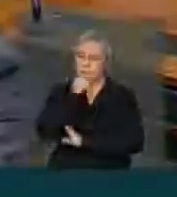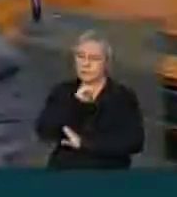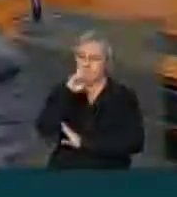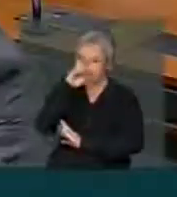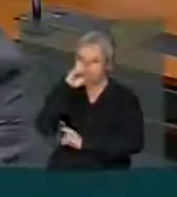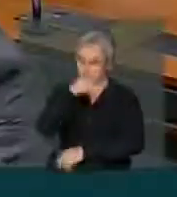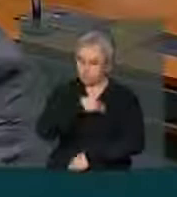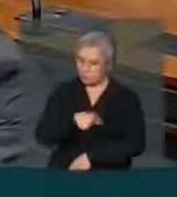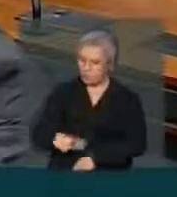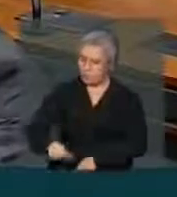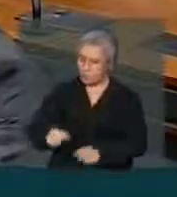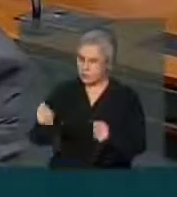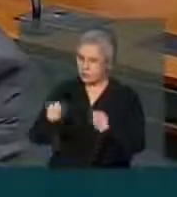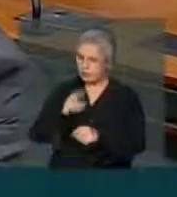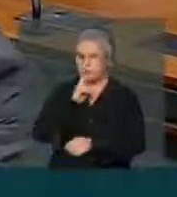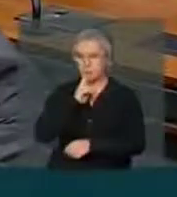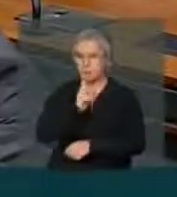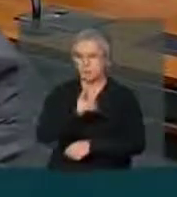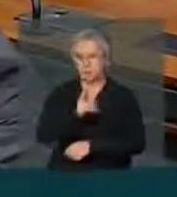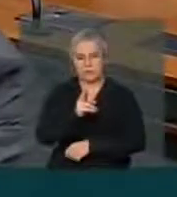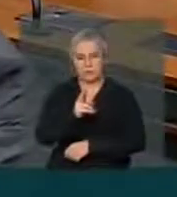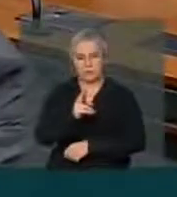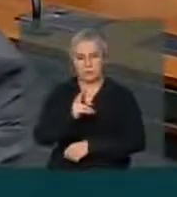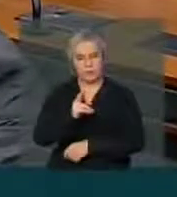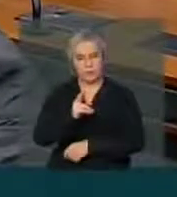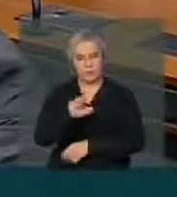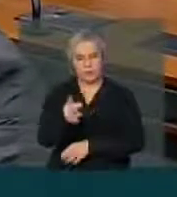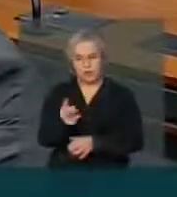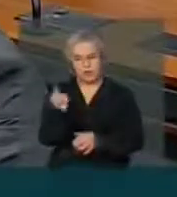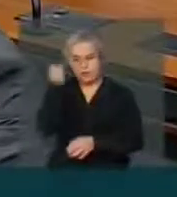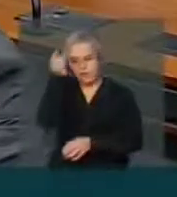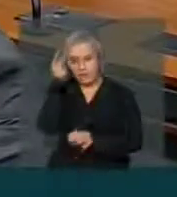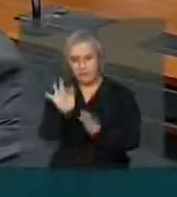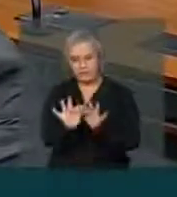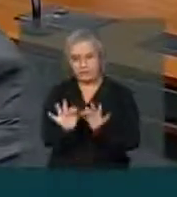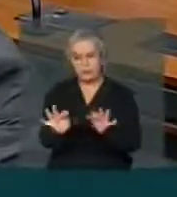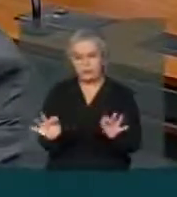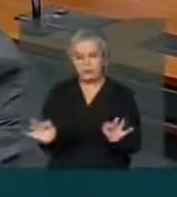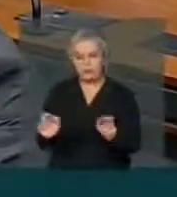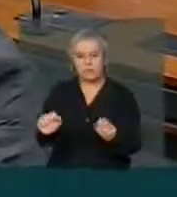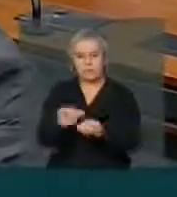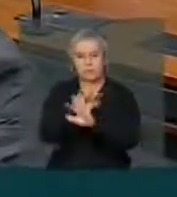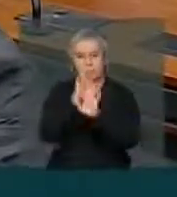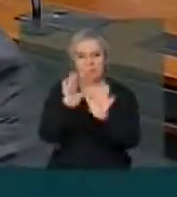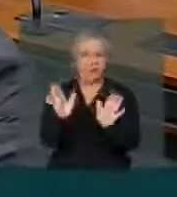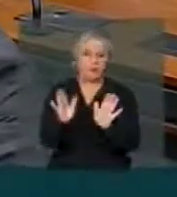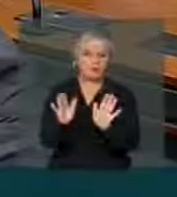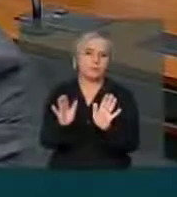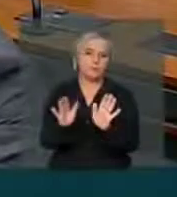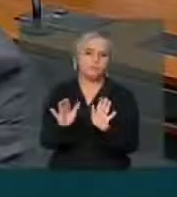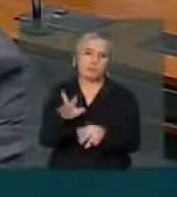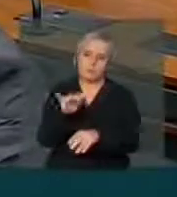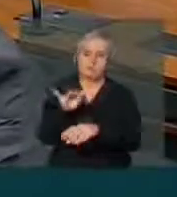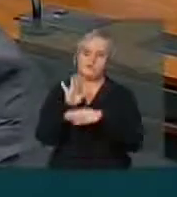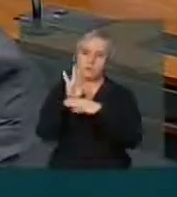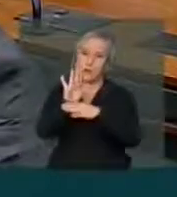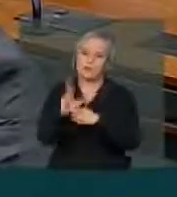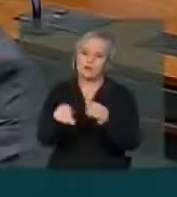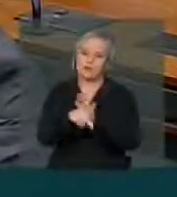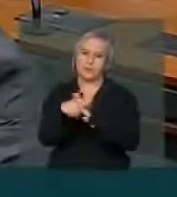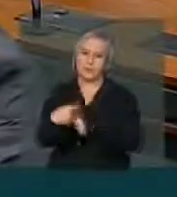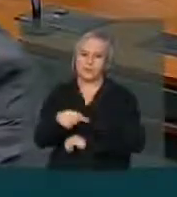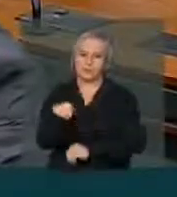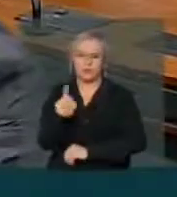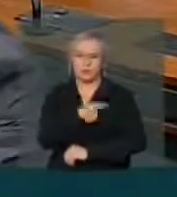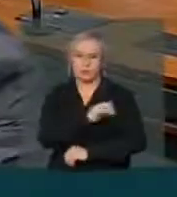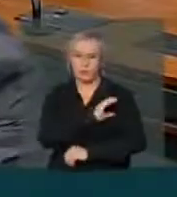pudessem ser objetivos na hora de responder, com dados, números e ações práticas, eu sei que atenderia bastante a subcomissão, para